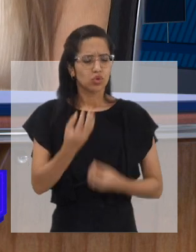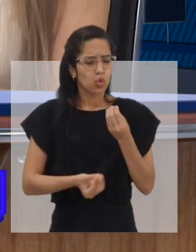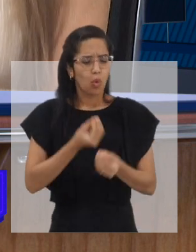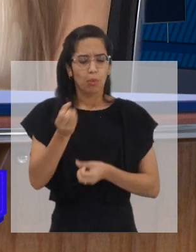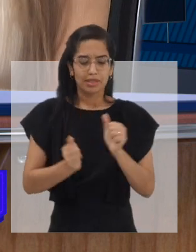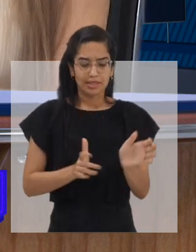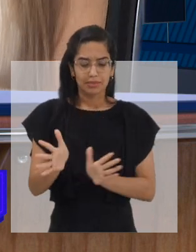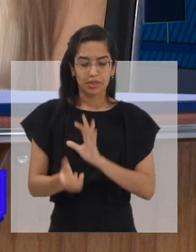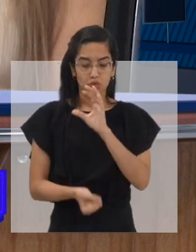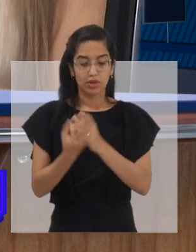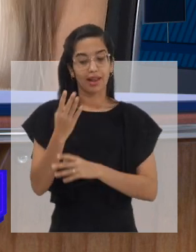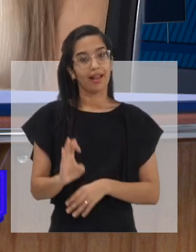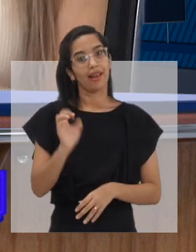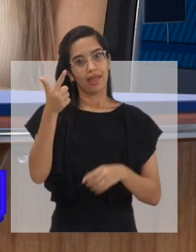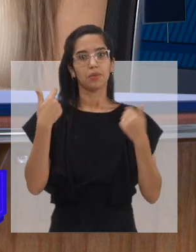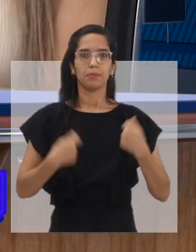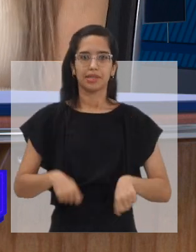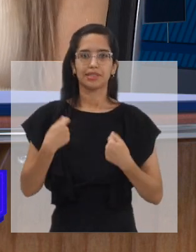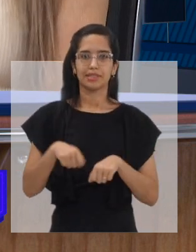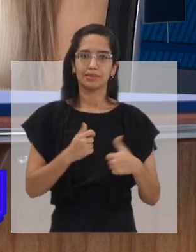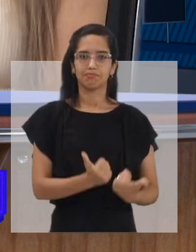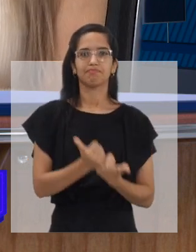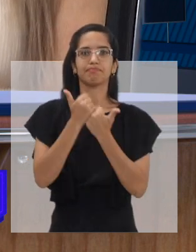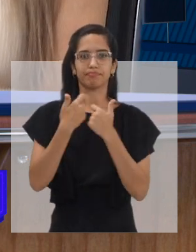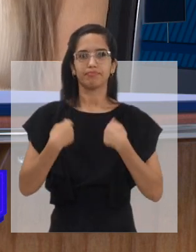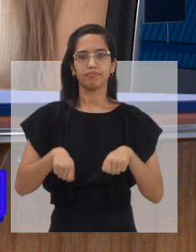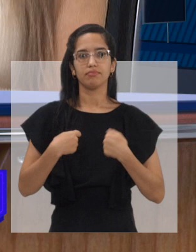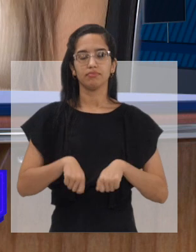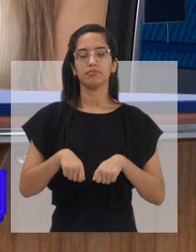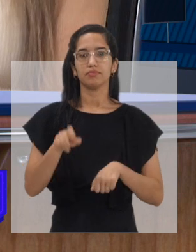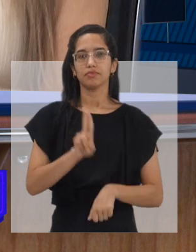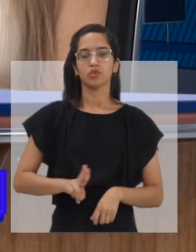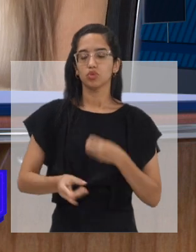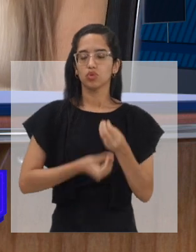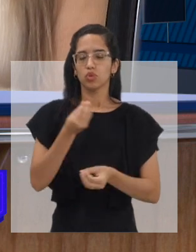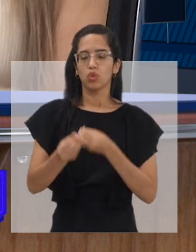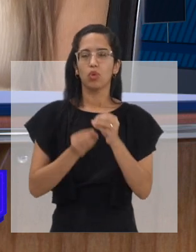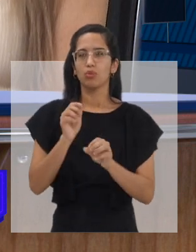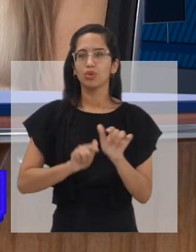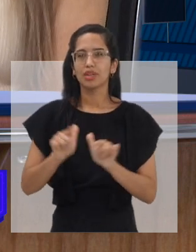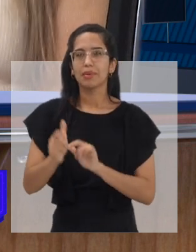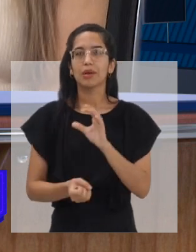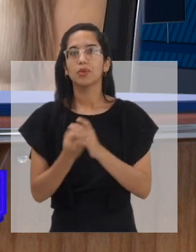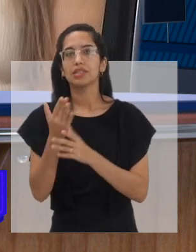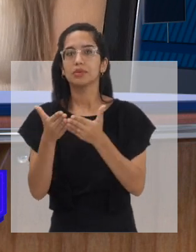isso também depende de recursos, né, que devem ser aplicados. De que forma isso está sendo trabalhado aí? Sim.